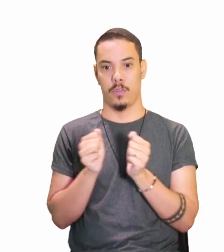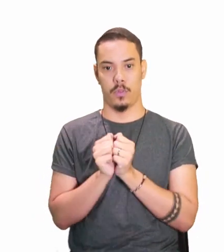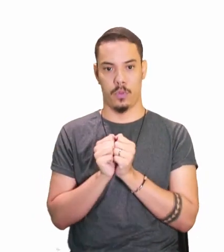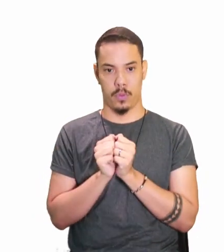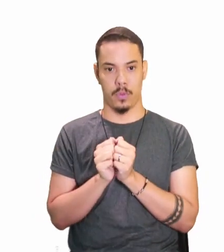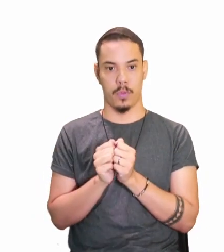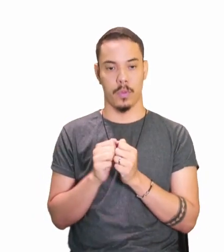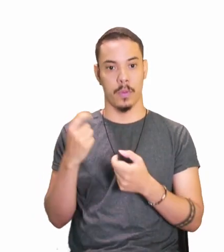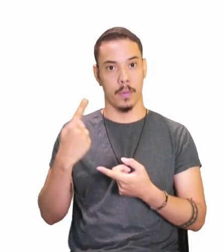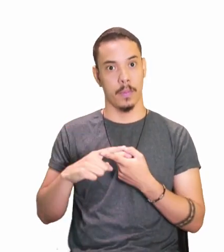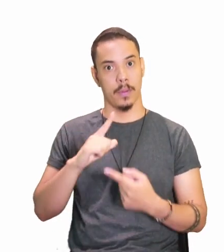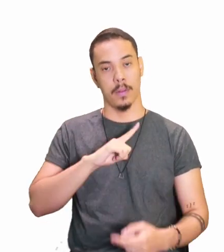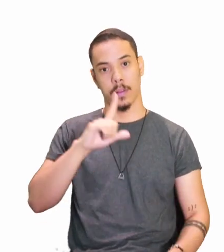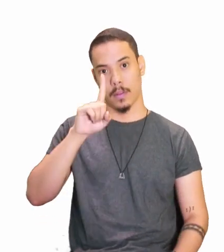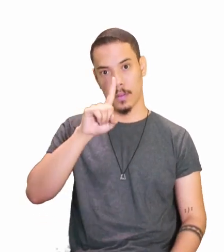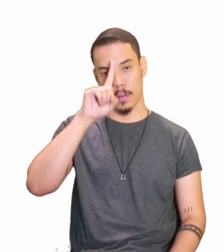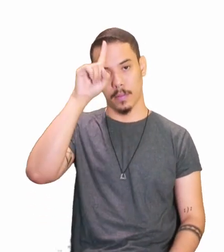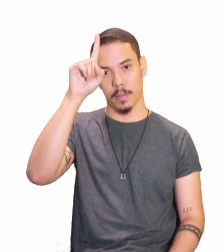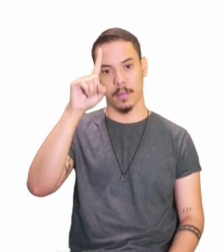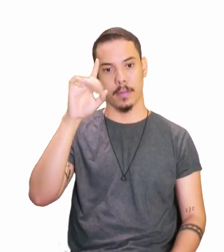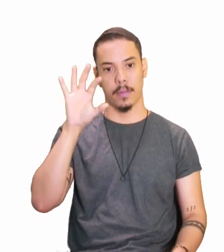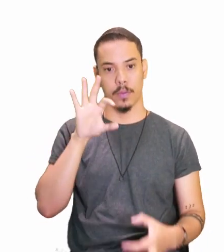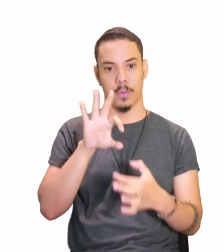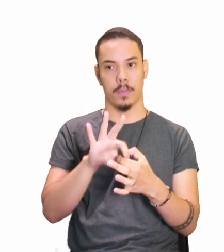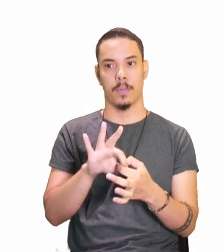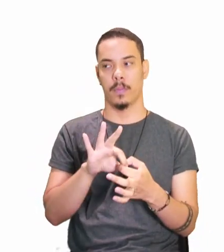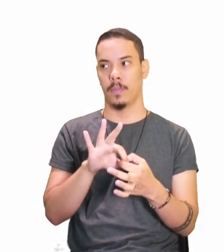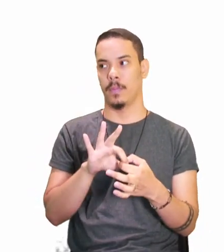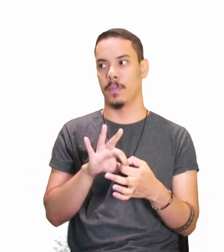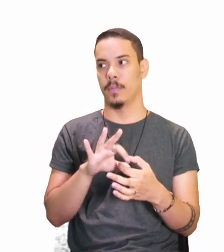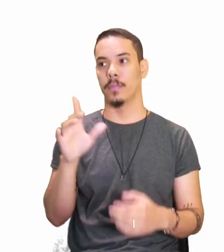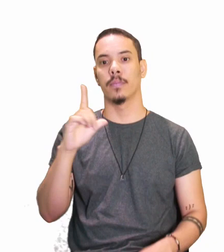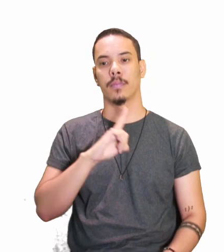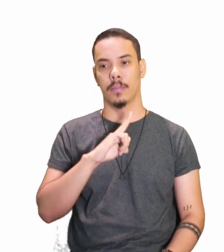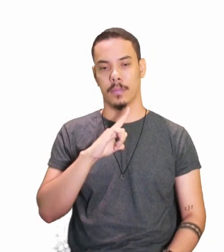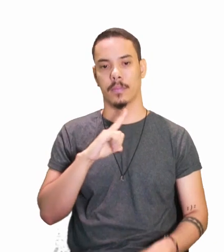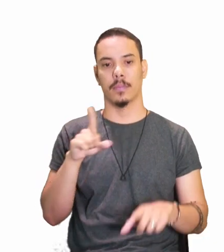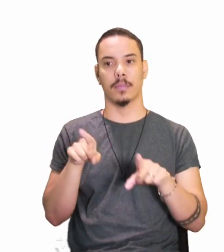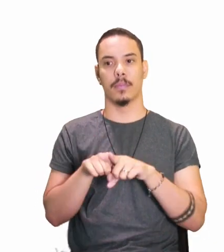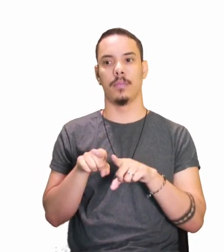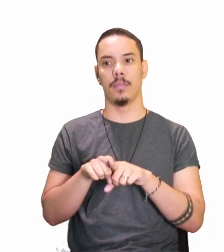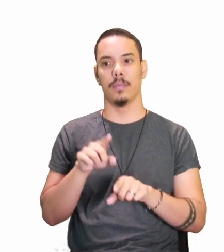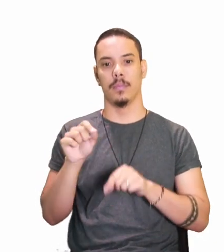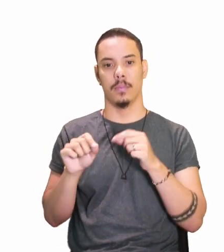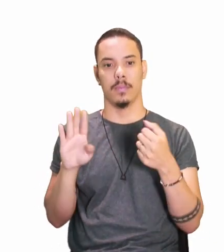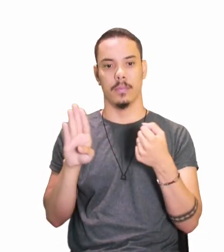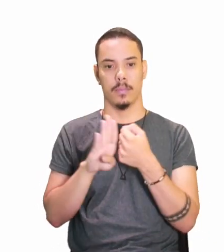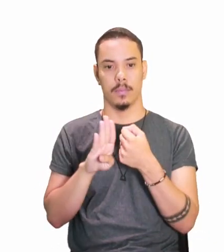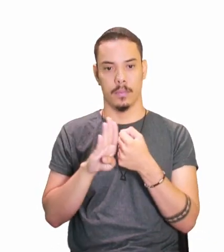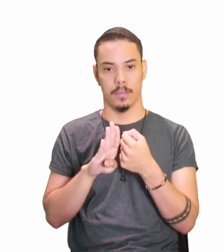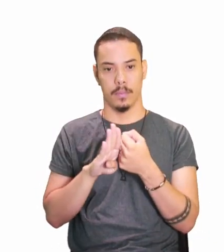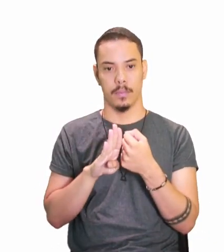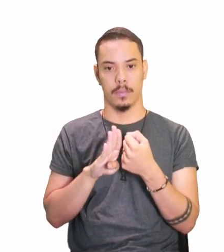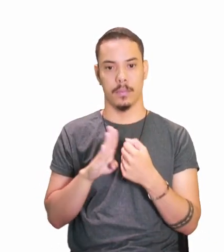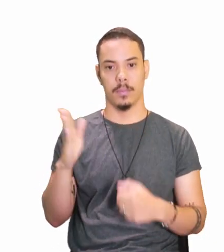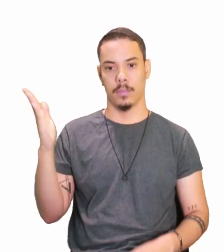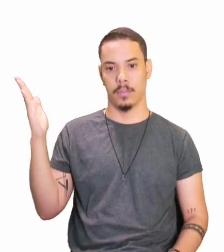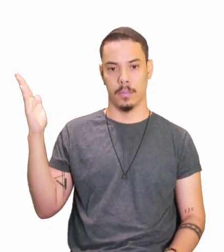se mantém a ideia de composição. Temos aqui, ó, substantivo água